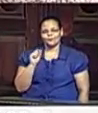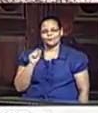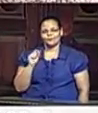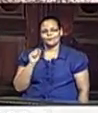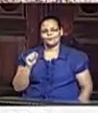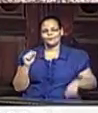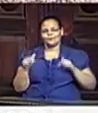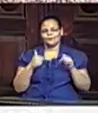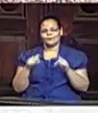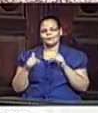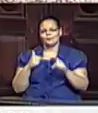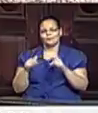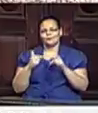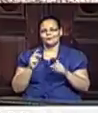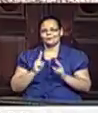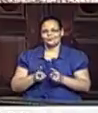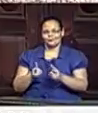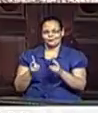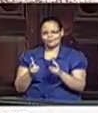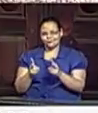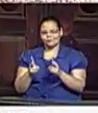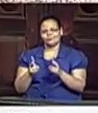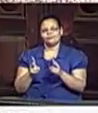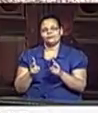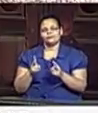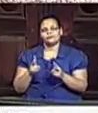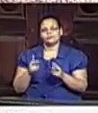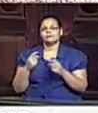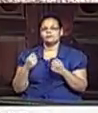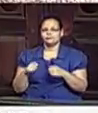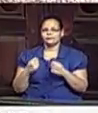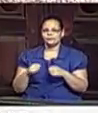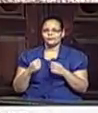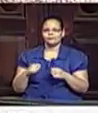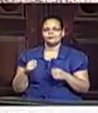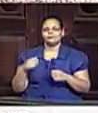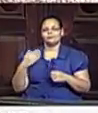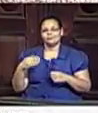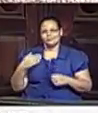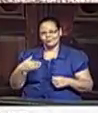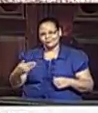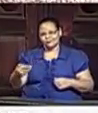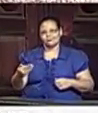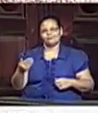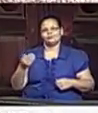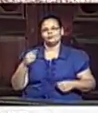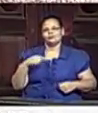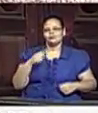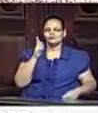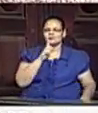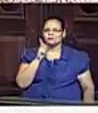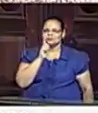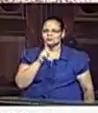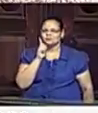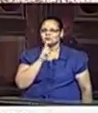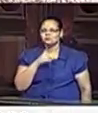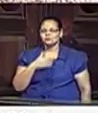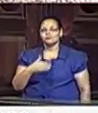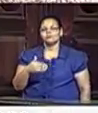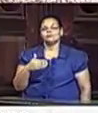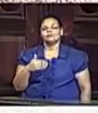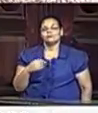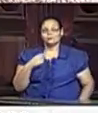os trabalhos se prolonguem desde que traga resultados, né, importantes para nós aqui